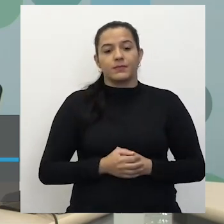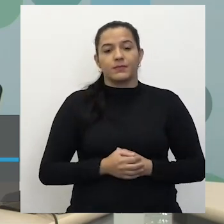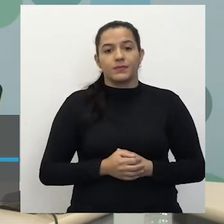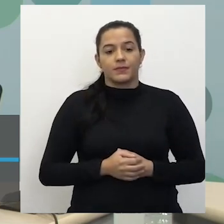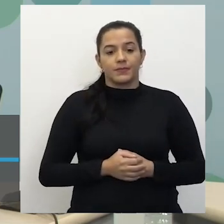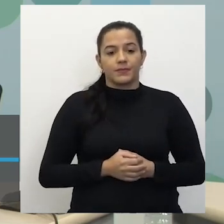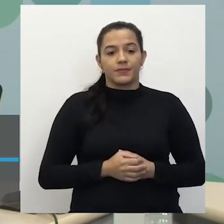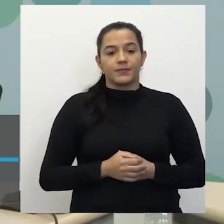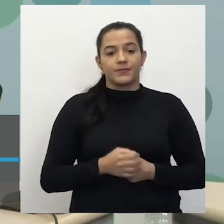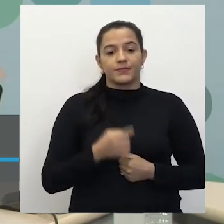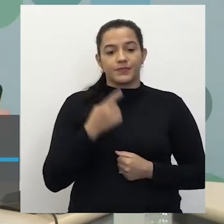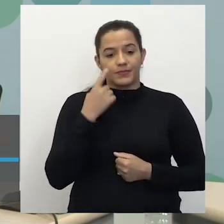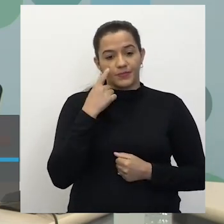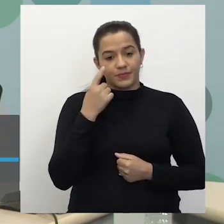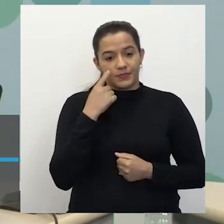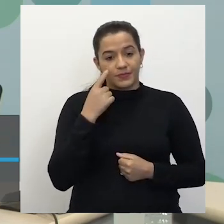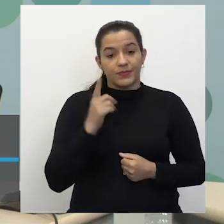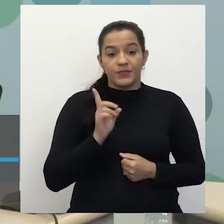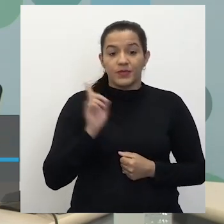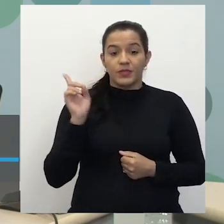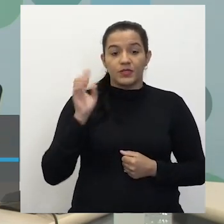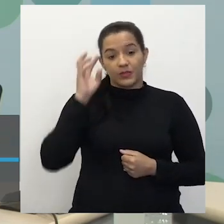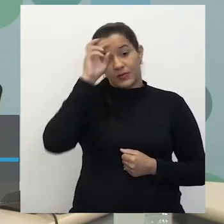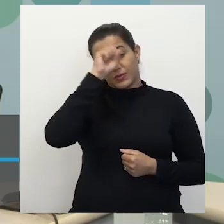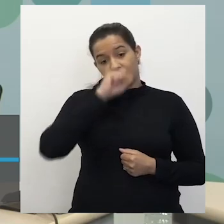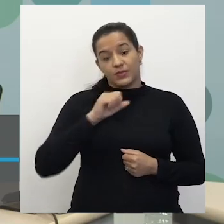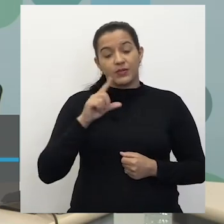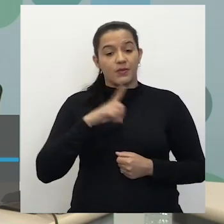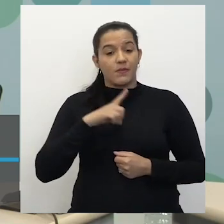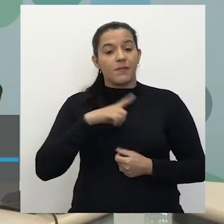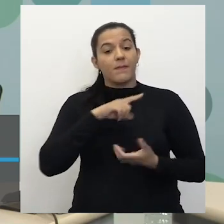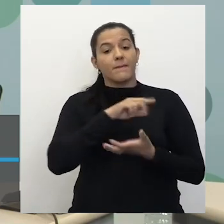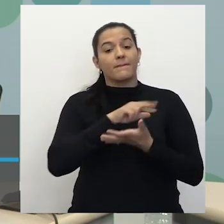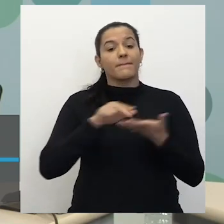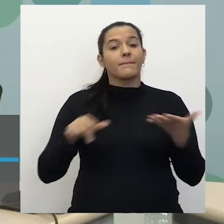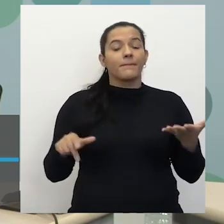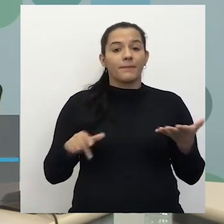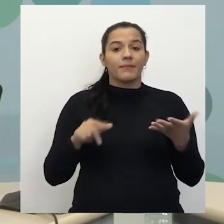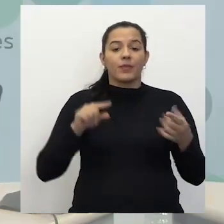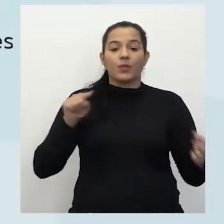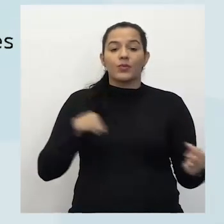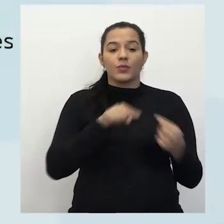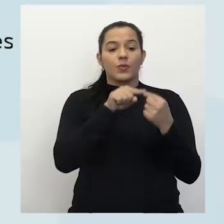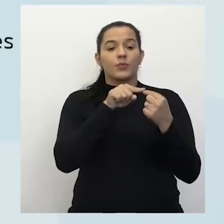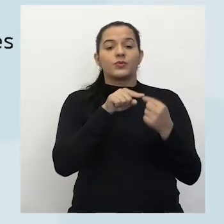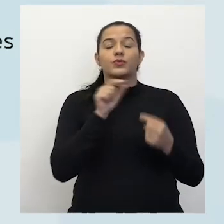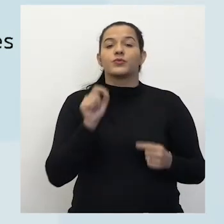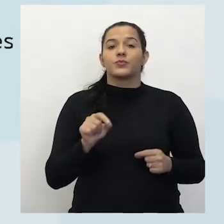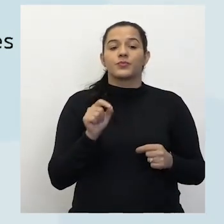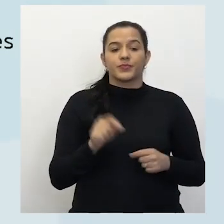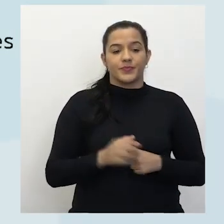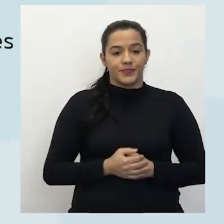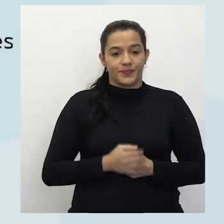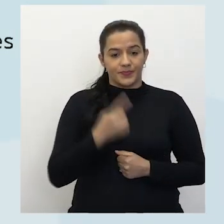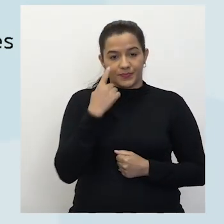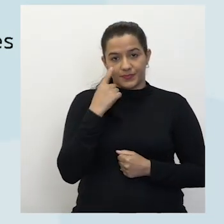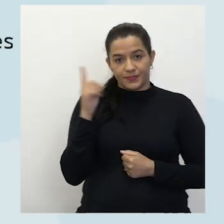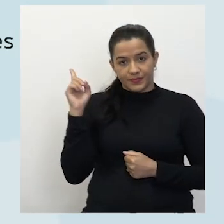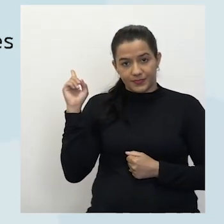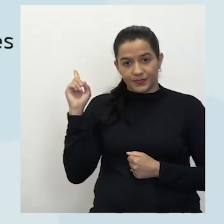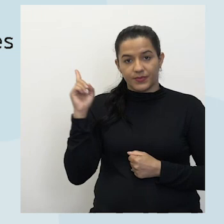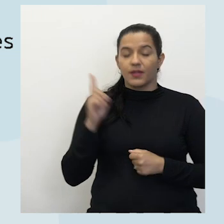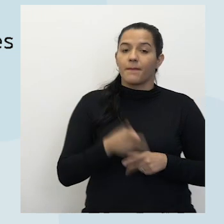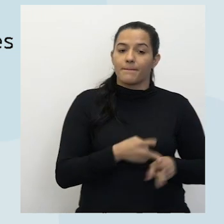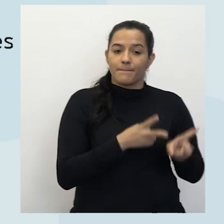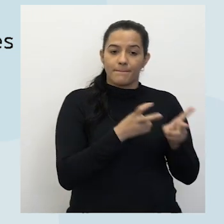aí vocês viram, não, que hoje a gente vai tratar de versões. Quais são os objetivos da aula? Perceber diferenças